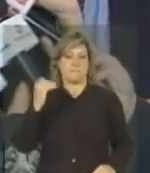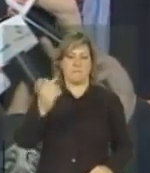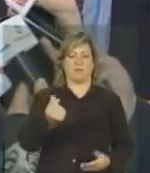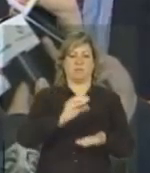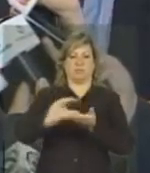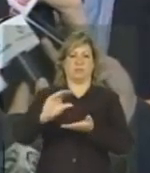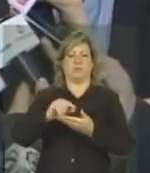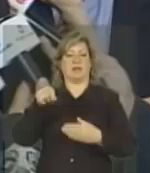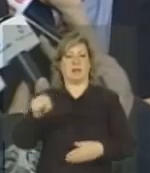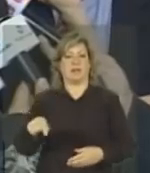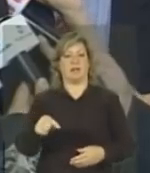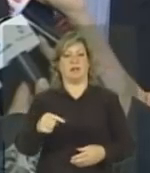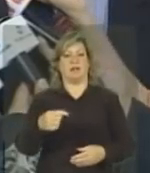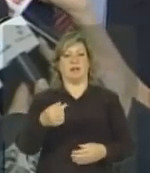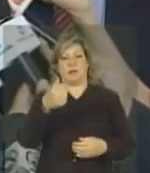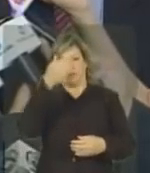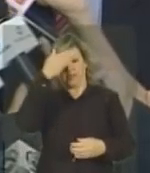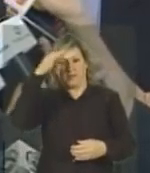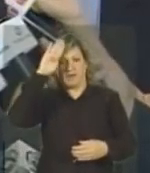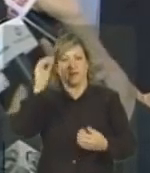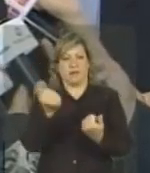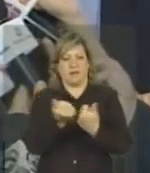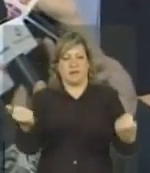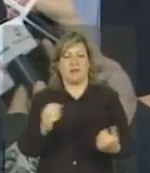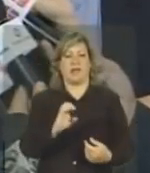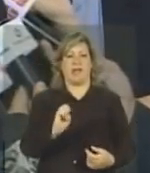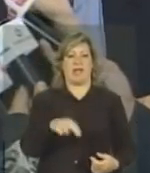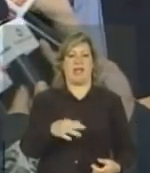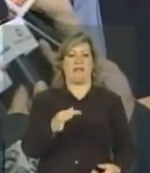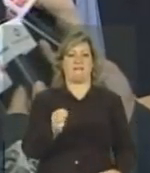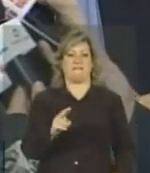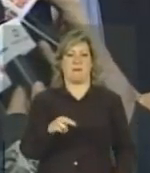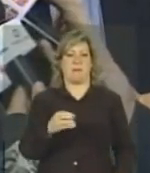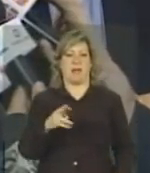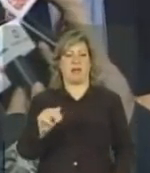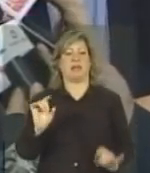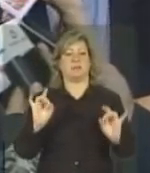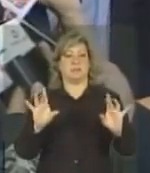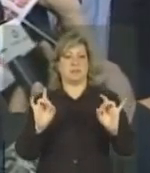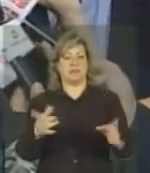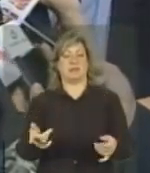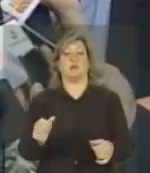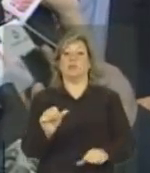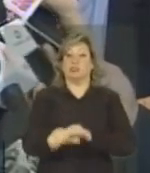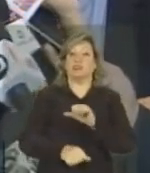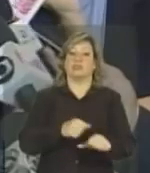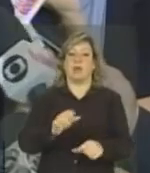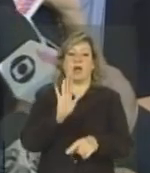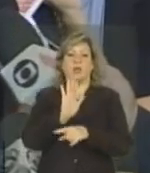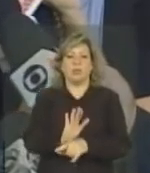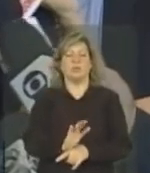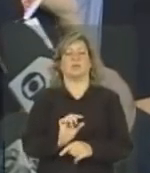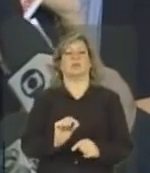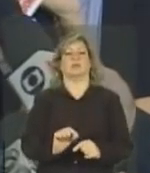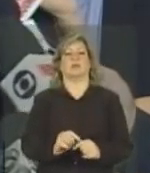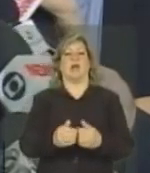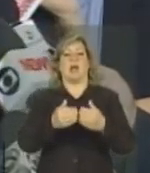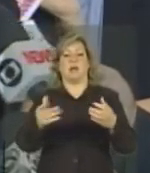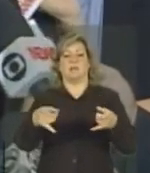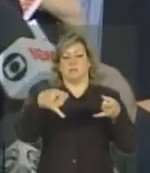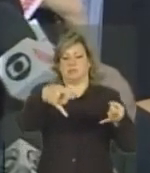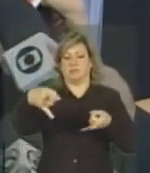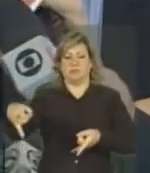para a enfermaria especializada. Isso nós acreditamos que é uma mudança para superar as dificuldades que teve para a abertura de leitos em